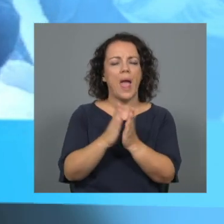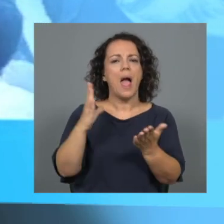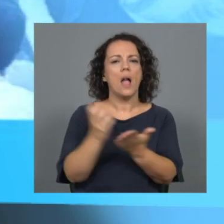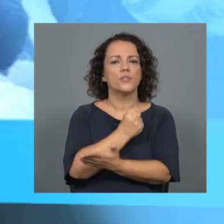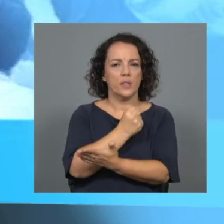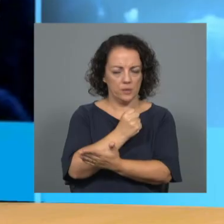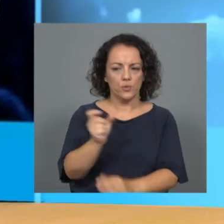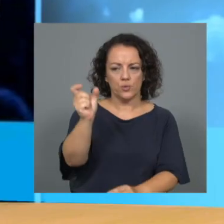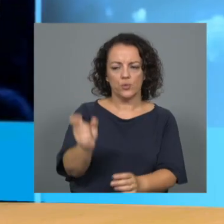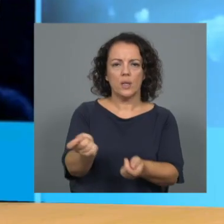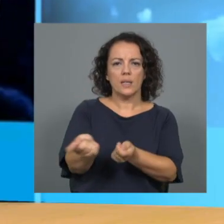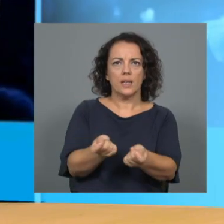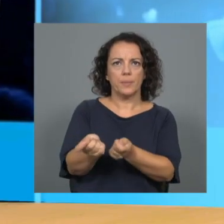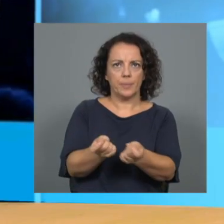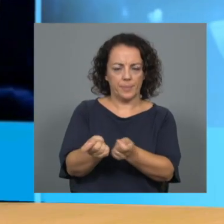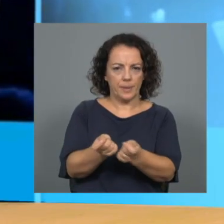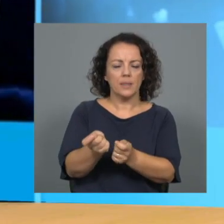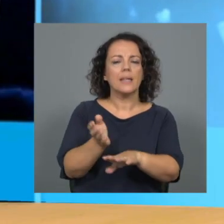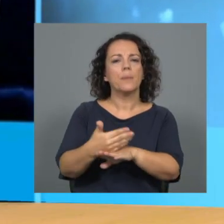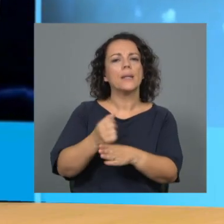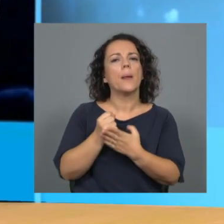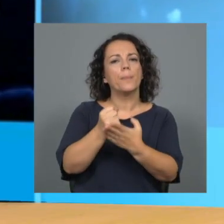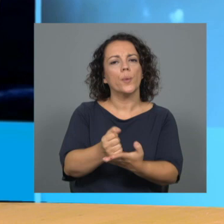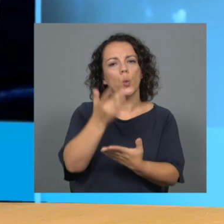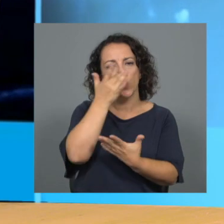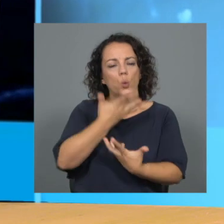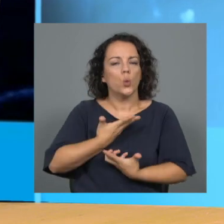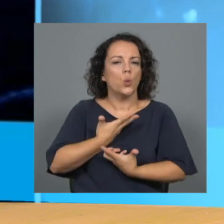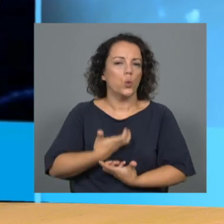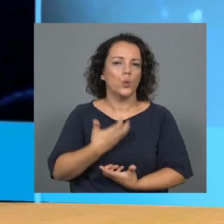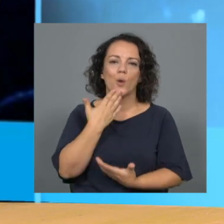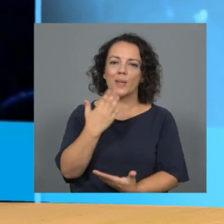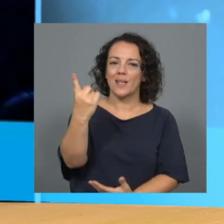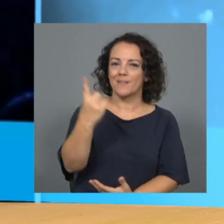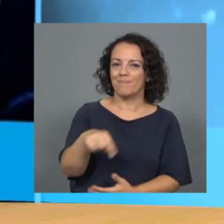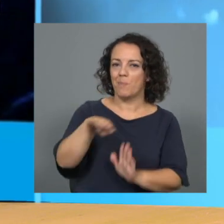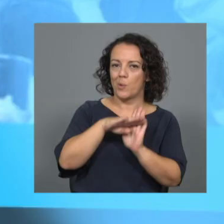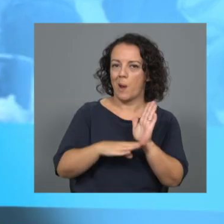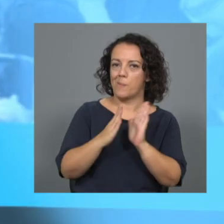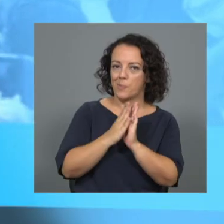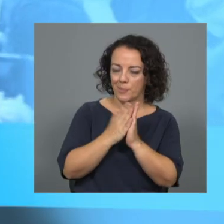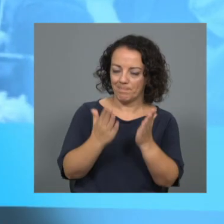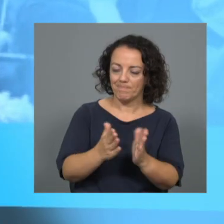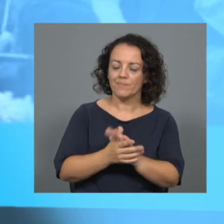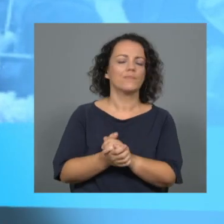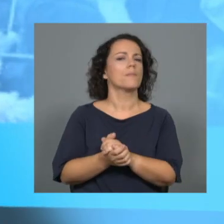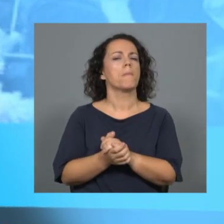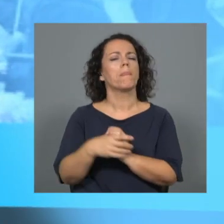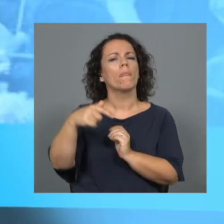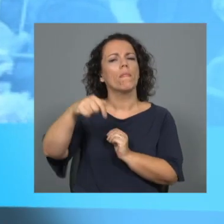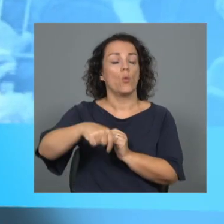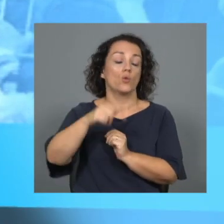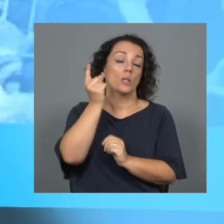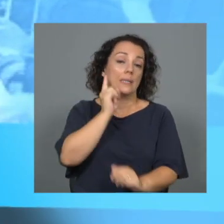o Gabinete de Apoio ao Luto. Boa tarde, obrigado por estar aqui entre nós no programa Eclésia. Muito obrigada. Este é um dia em